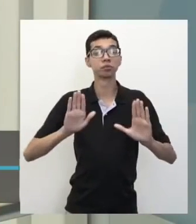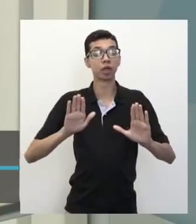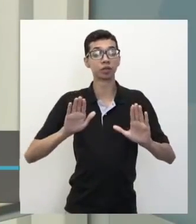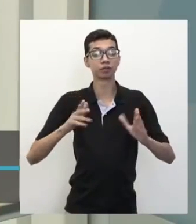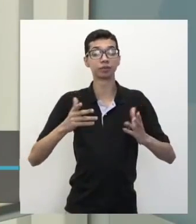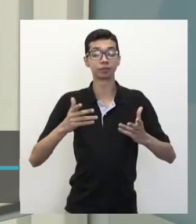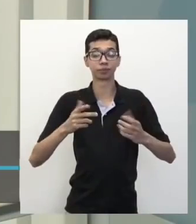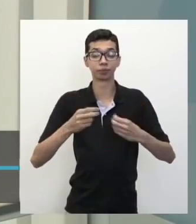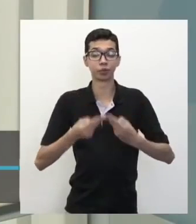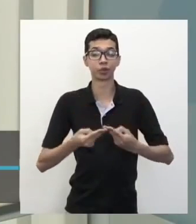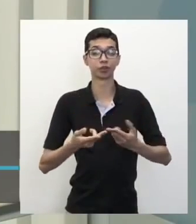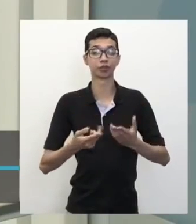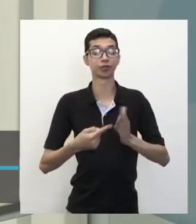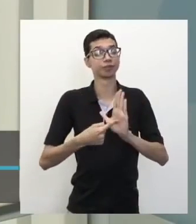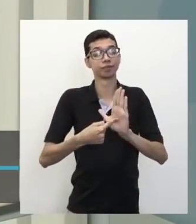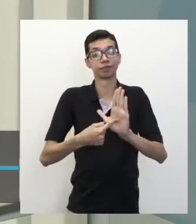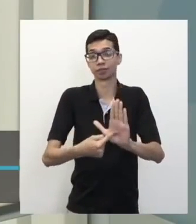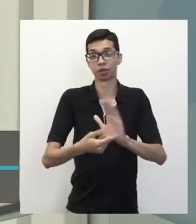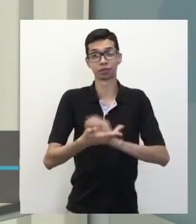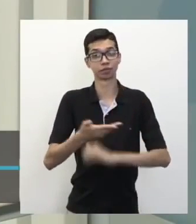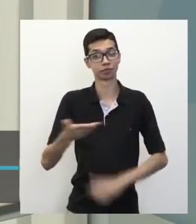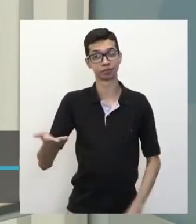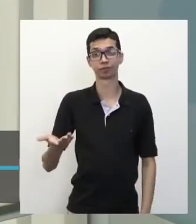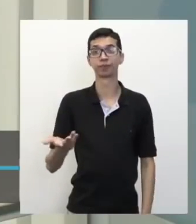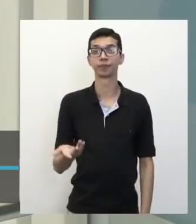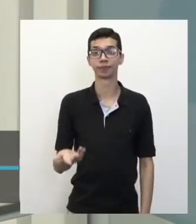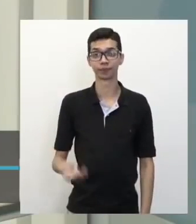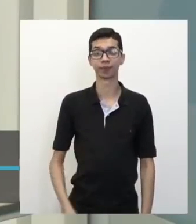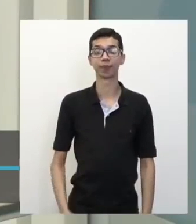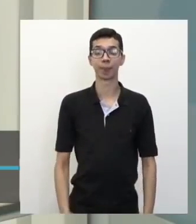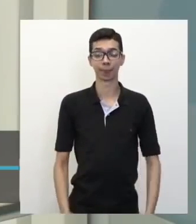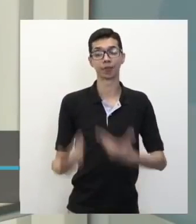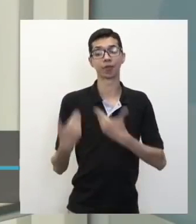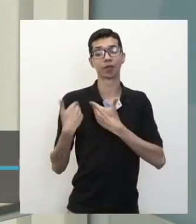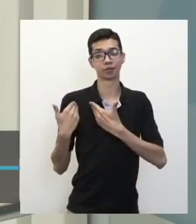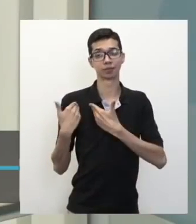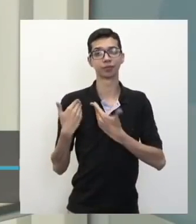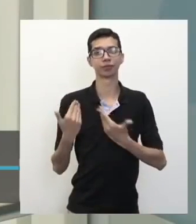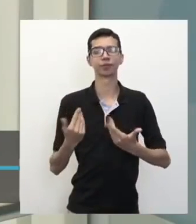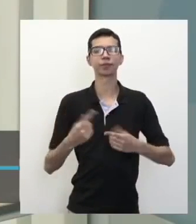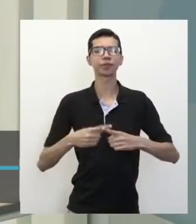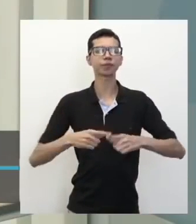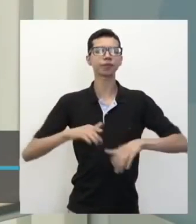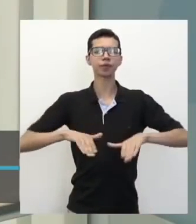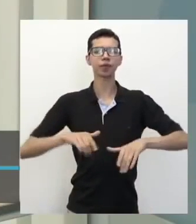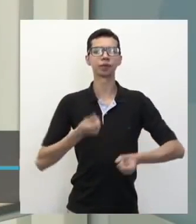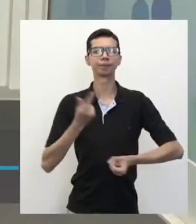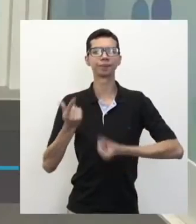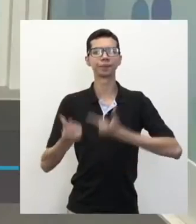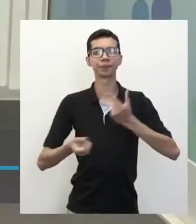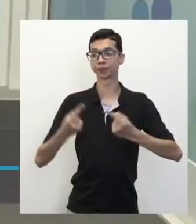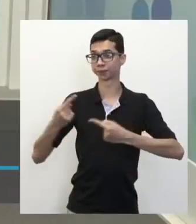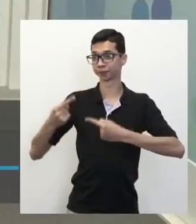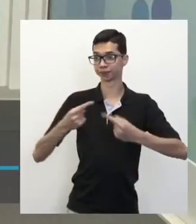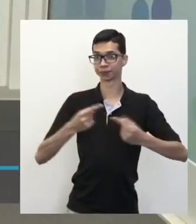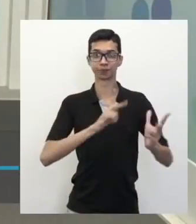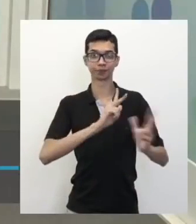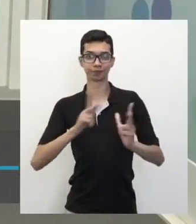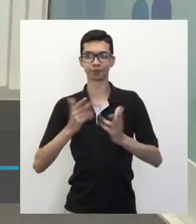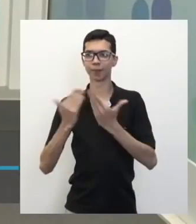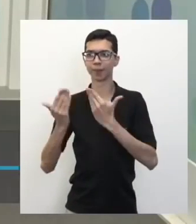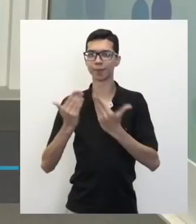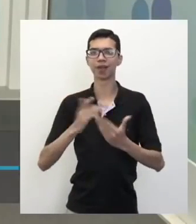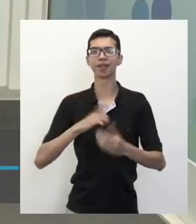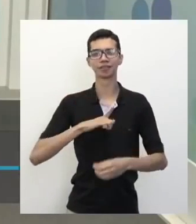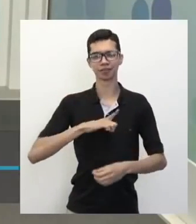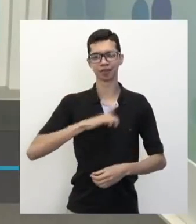vezes, a gente encontra, né, em determinados momentos, determinadas discussões, aqueles que gostam, aqueles que não